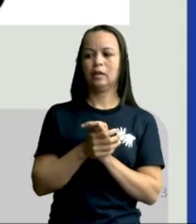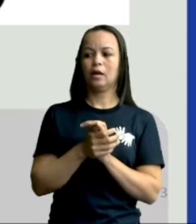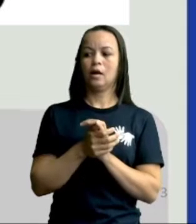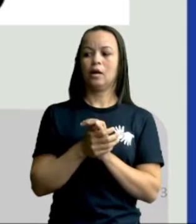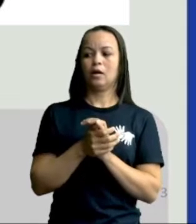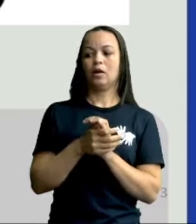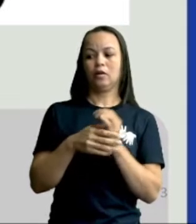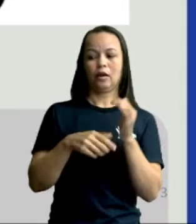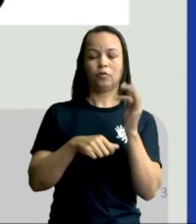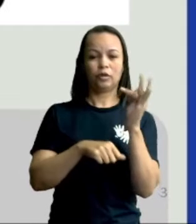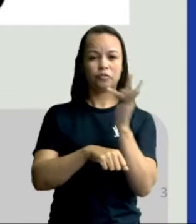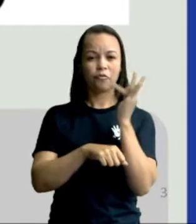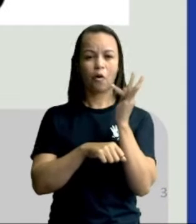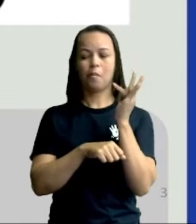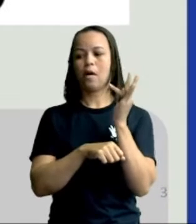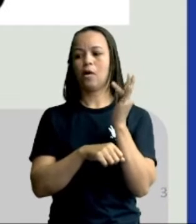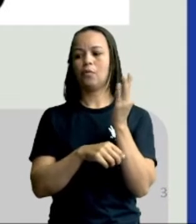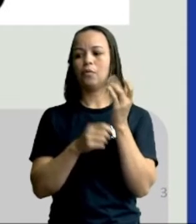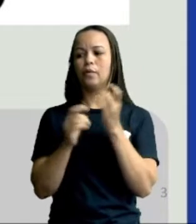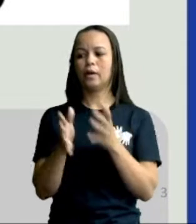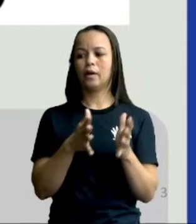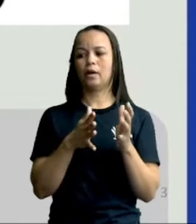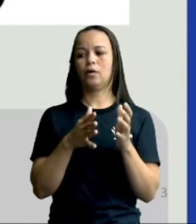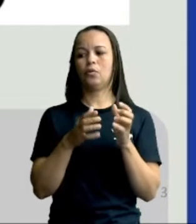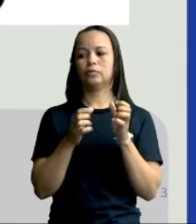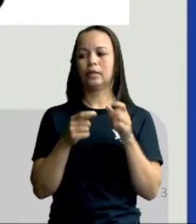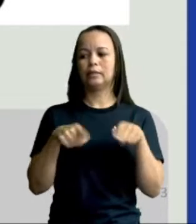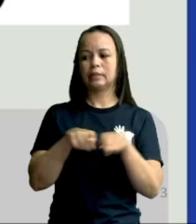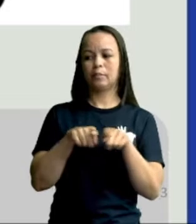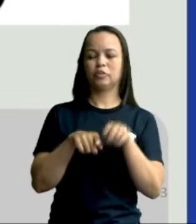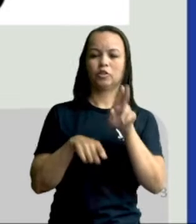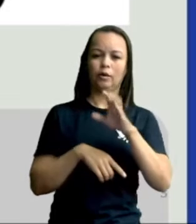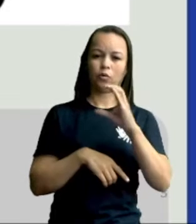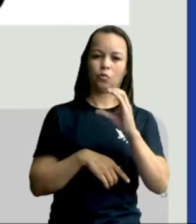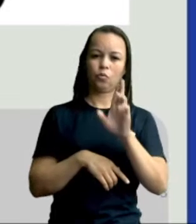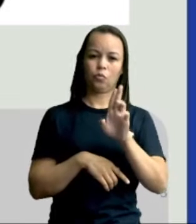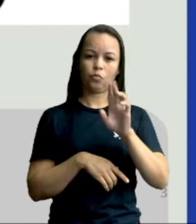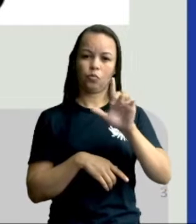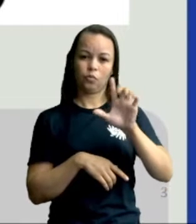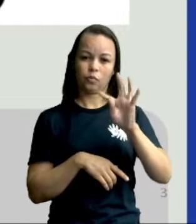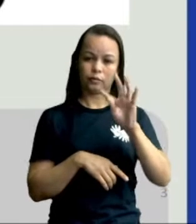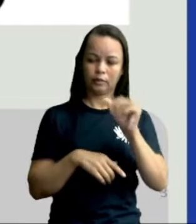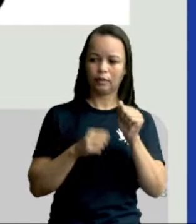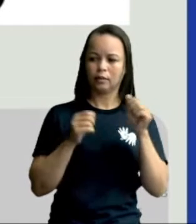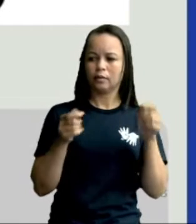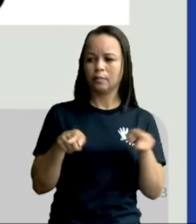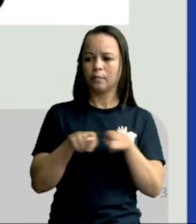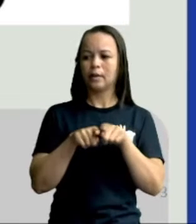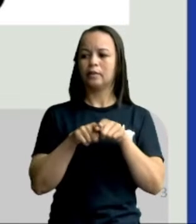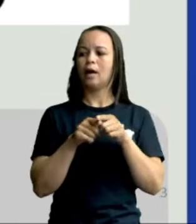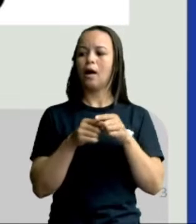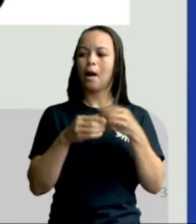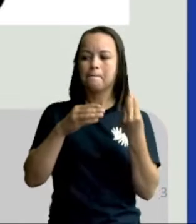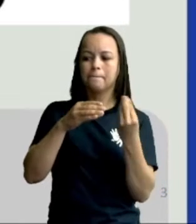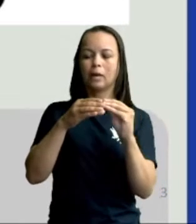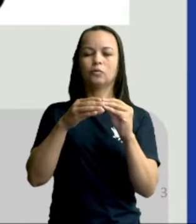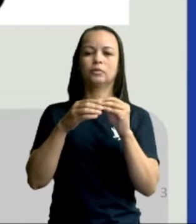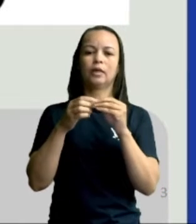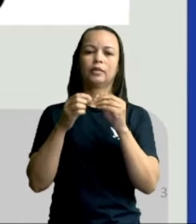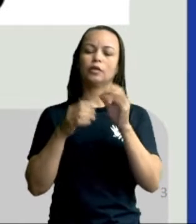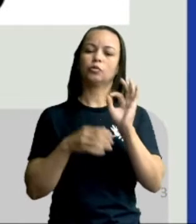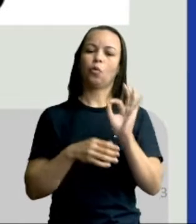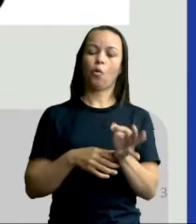culta, ela está pautada no uso correto das normas gramaticais, bem como na boa pronúncia